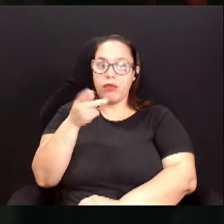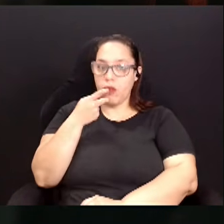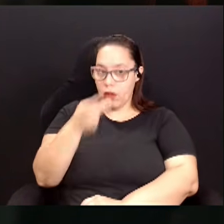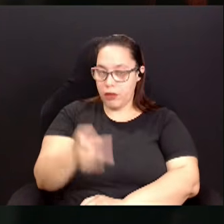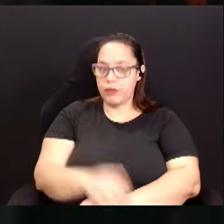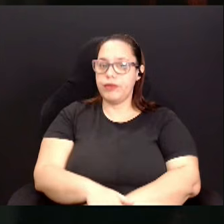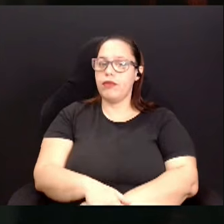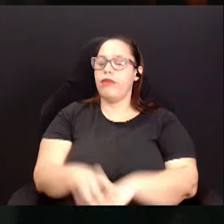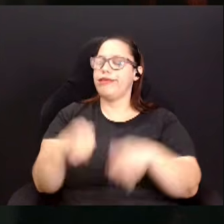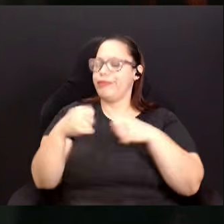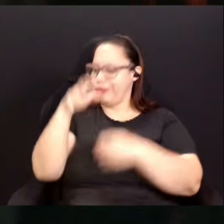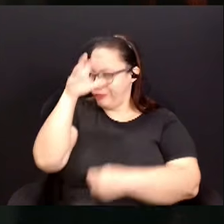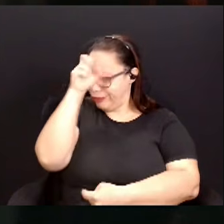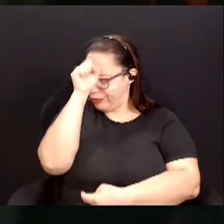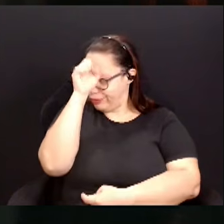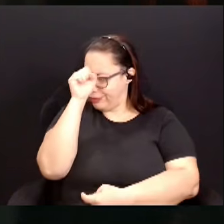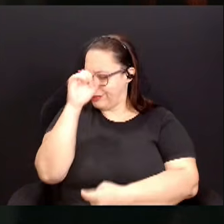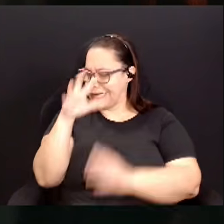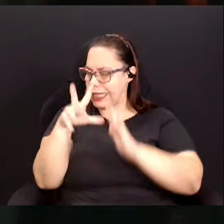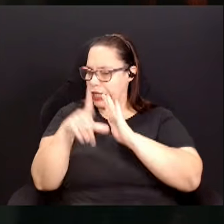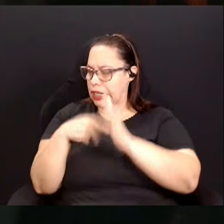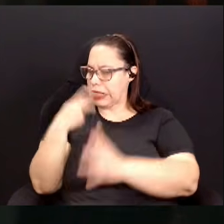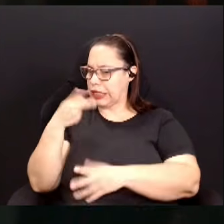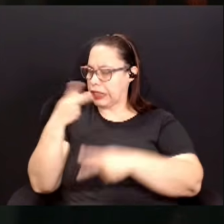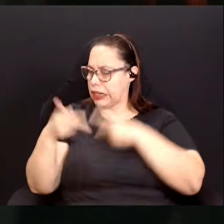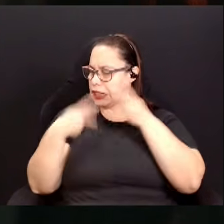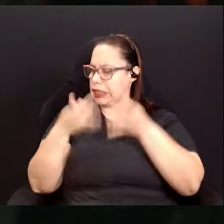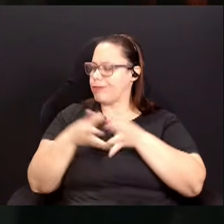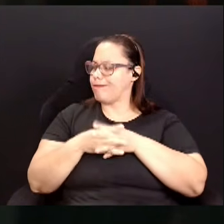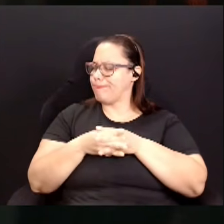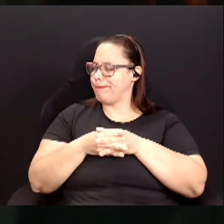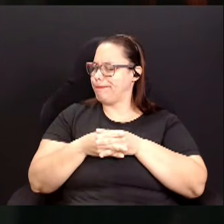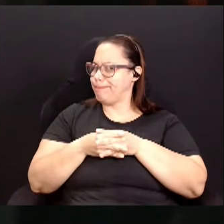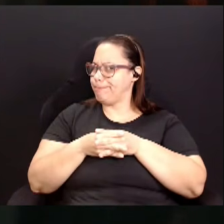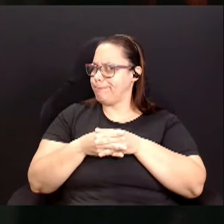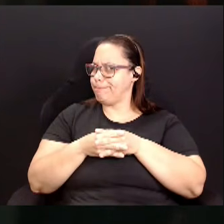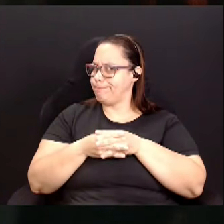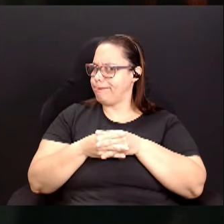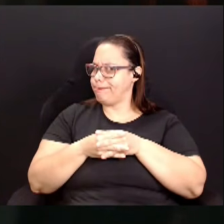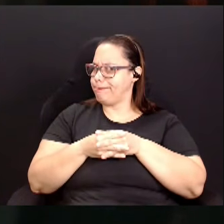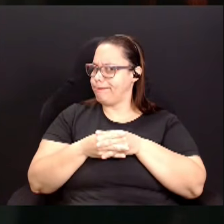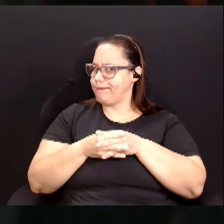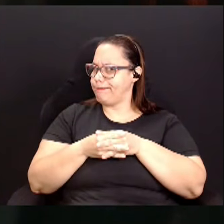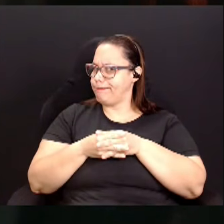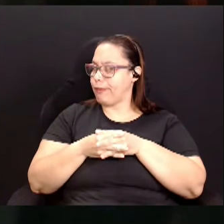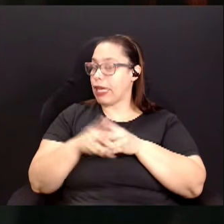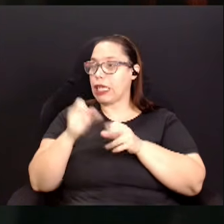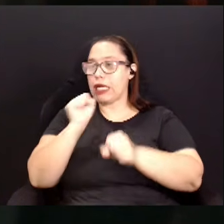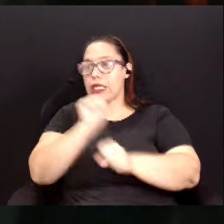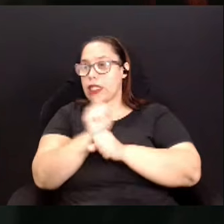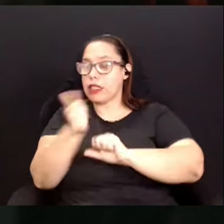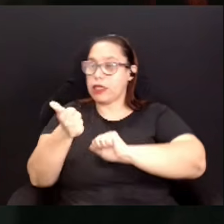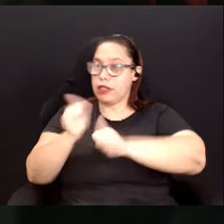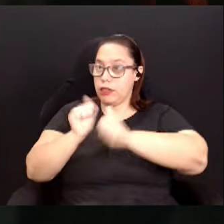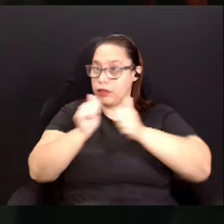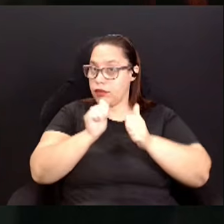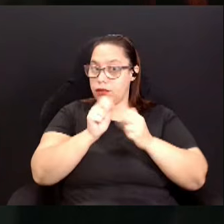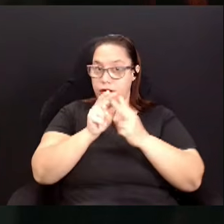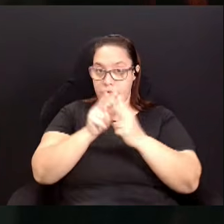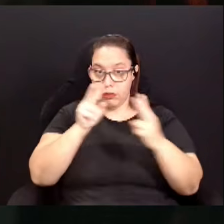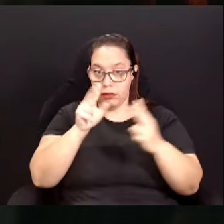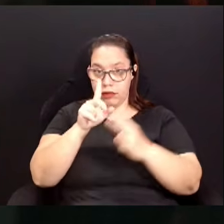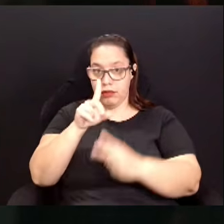Você é sequestrador de falas aí, né? Agora, se a gente para analisar o ambiente digital, nossa, as